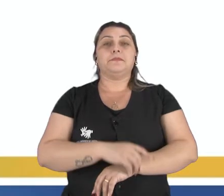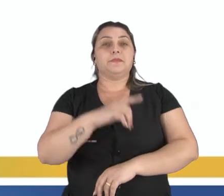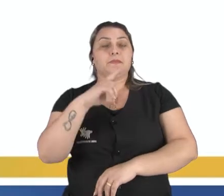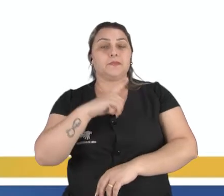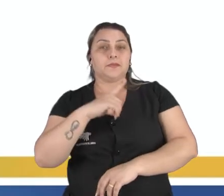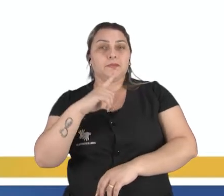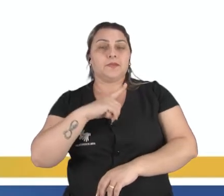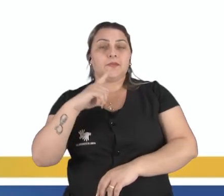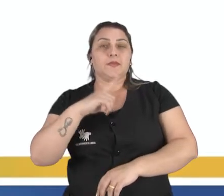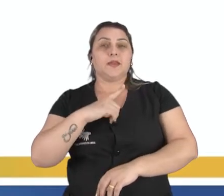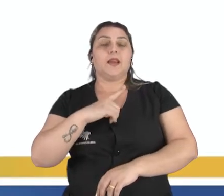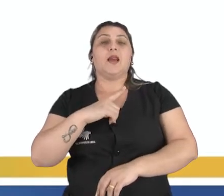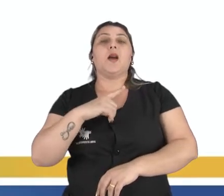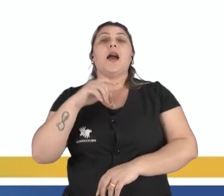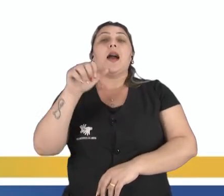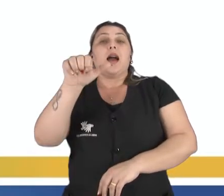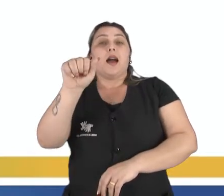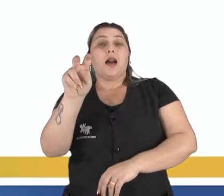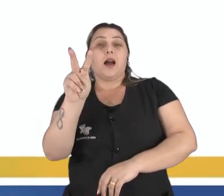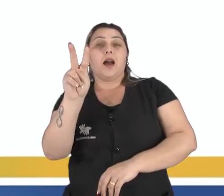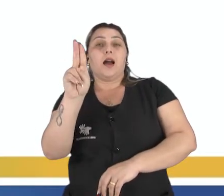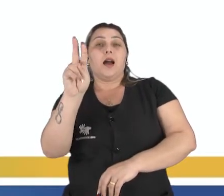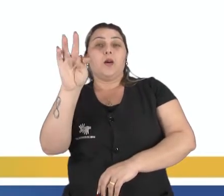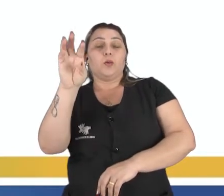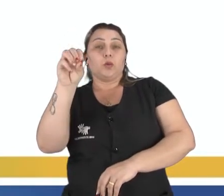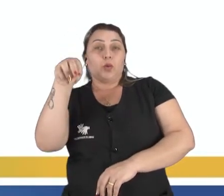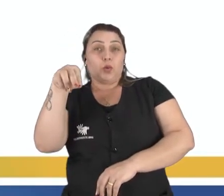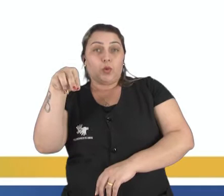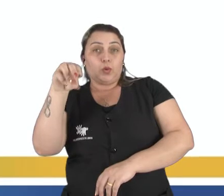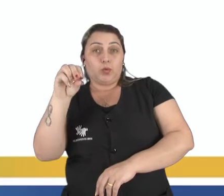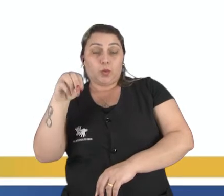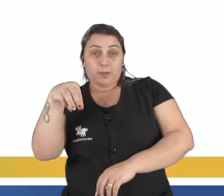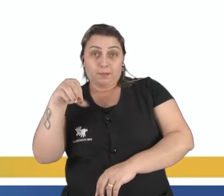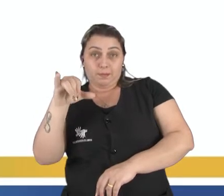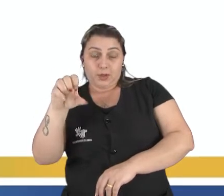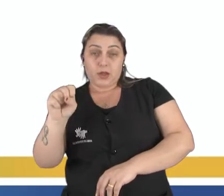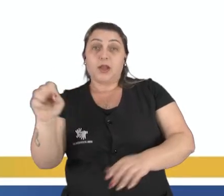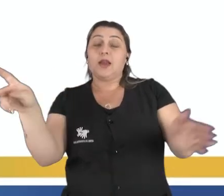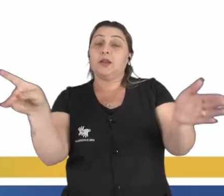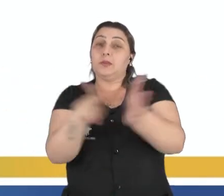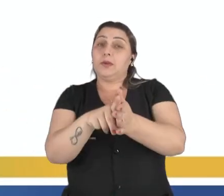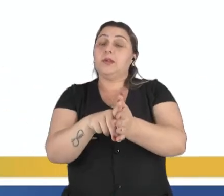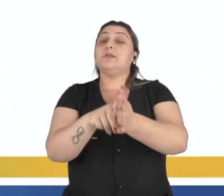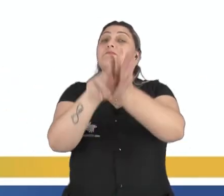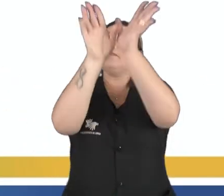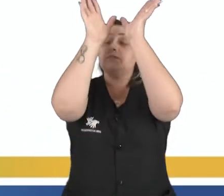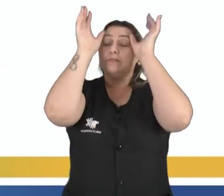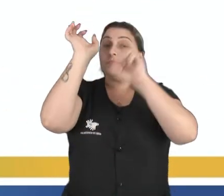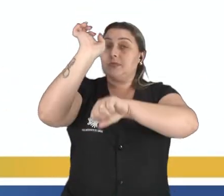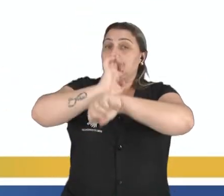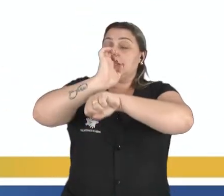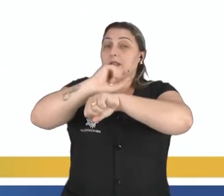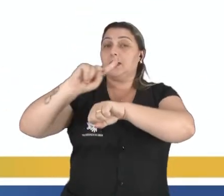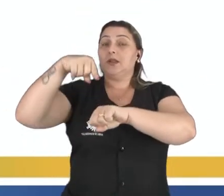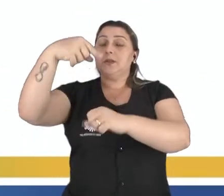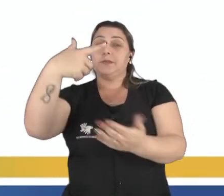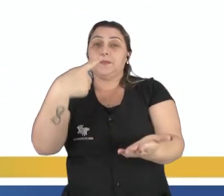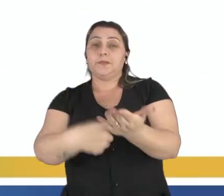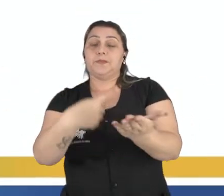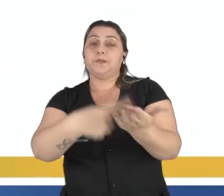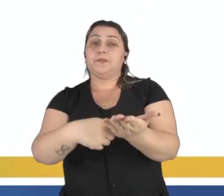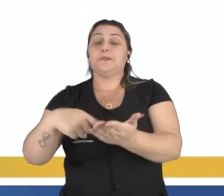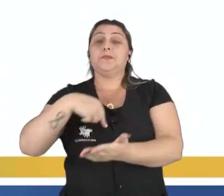vai ter o movimento dos autonomistas, né? E a elevação do Acre mesmo a Estado. Porque depois desse tratado, o que a gente vai ter no